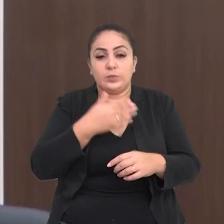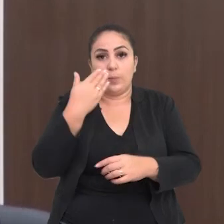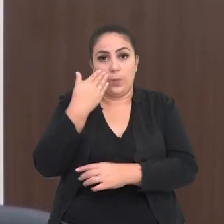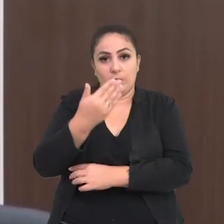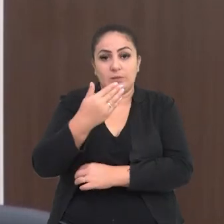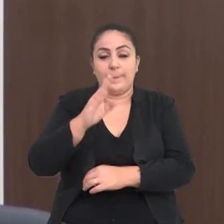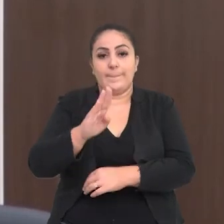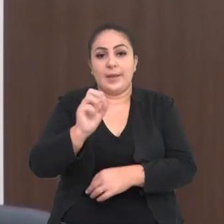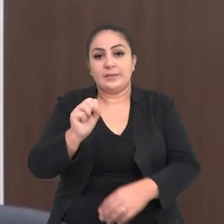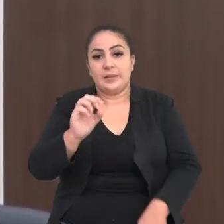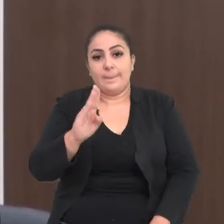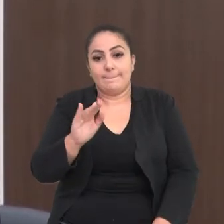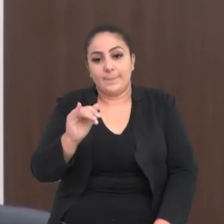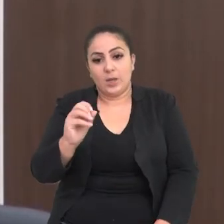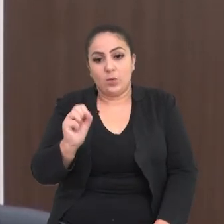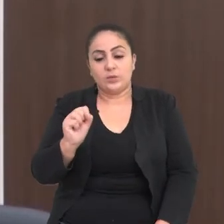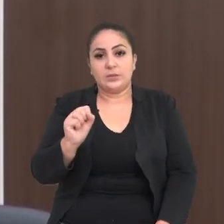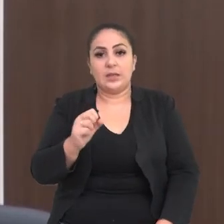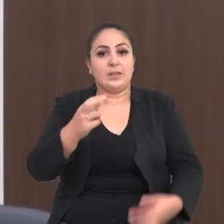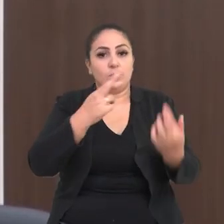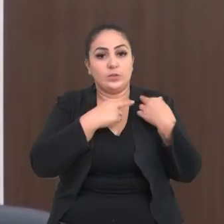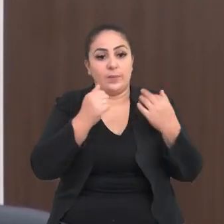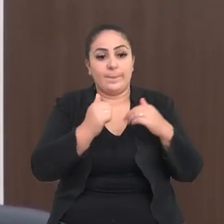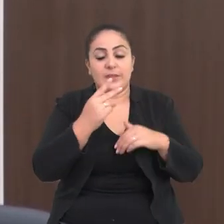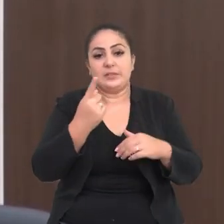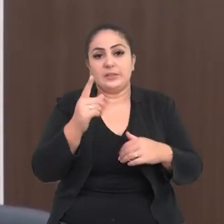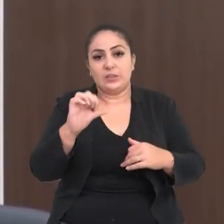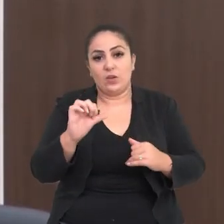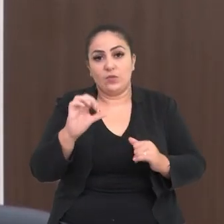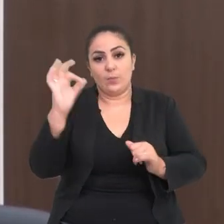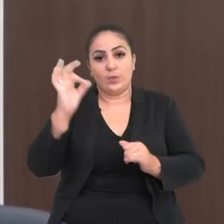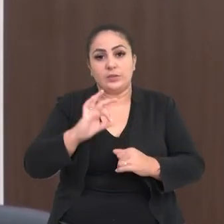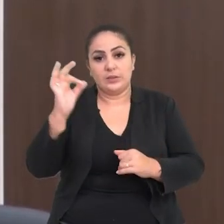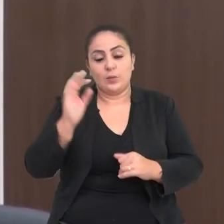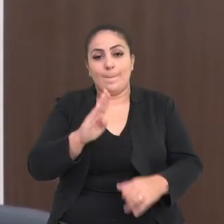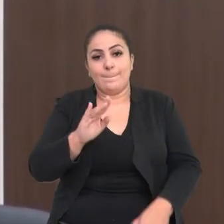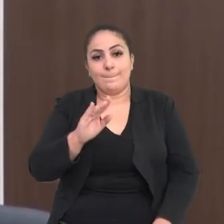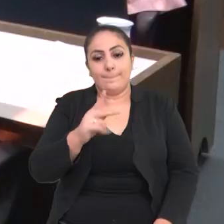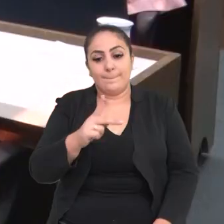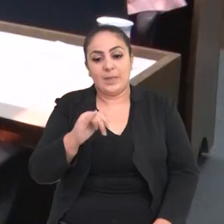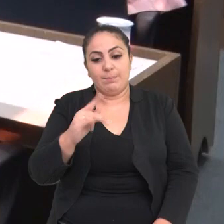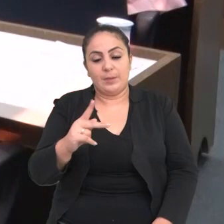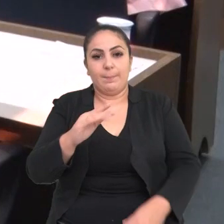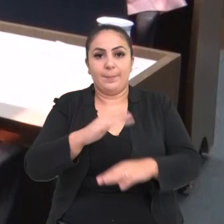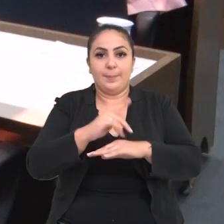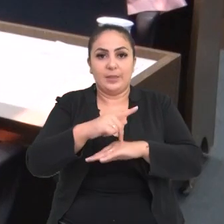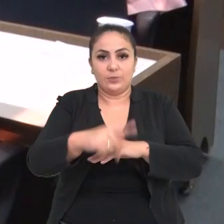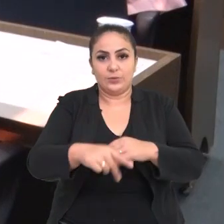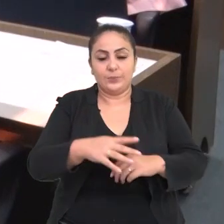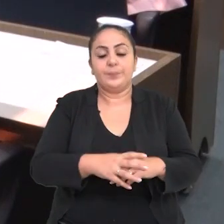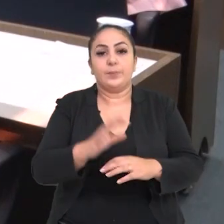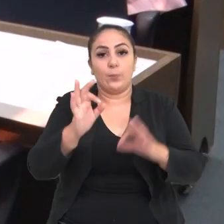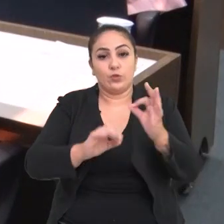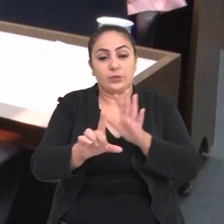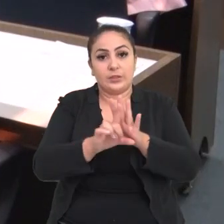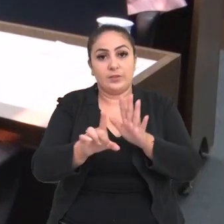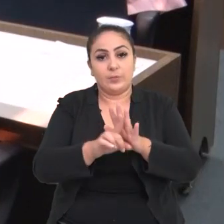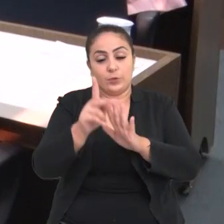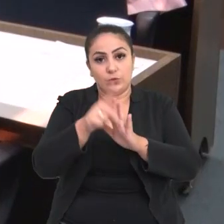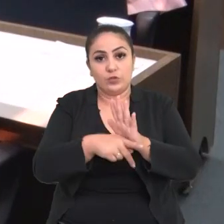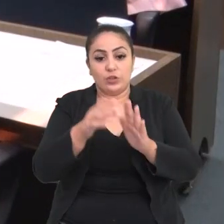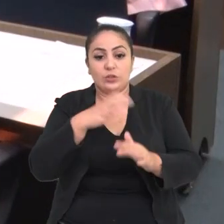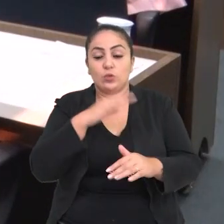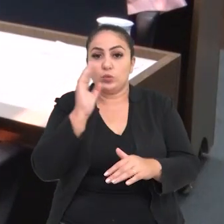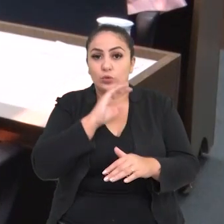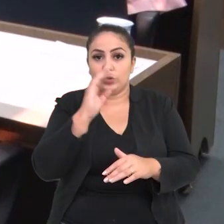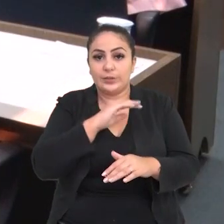que a BS Bios é responsável por mais de 19% do PIB de Passo Fundo. O projeto de lei foi protocolado em